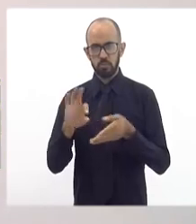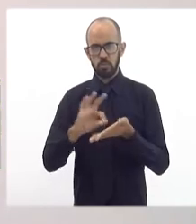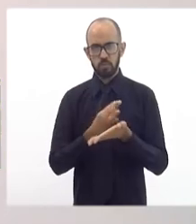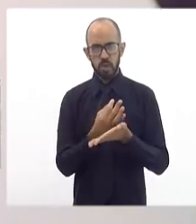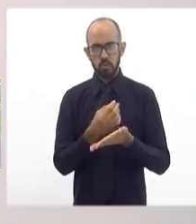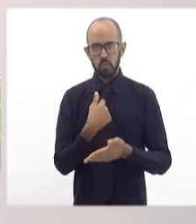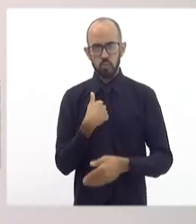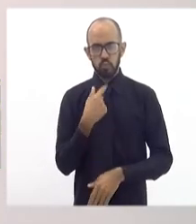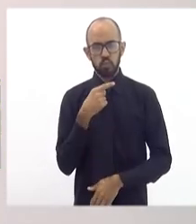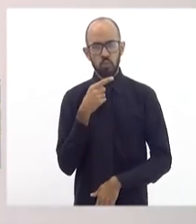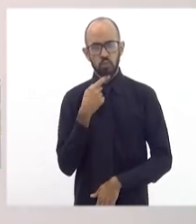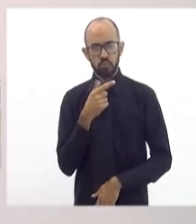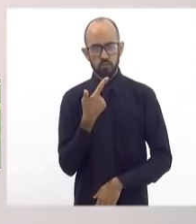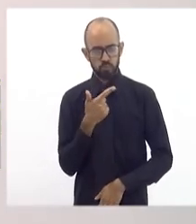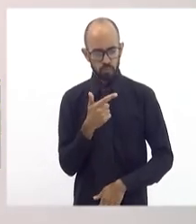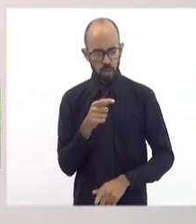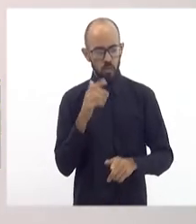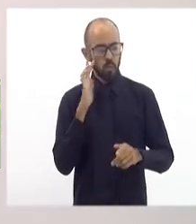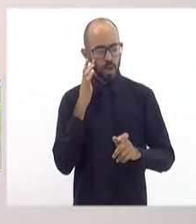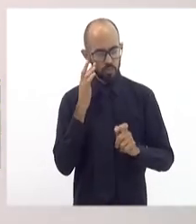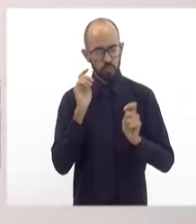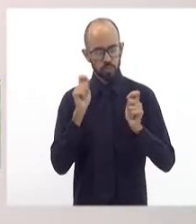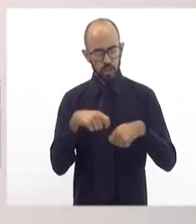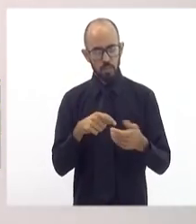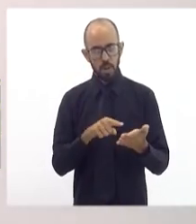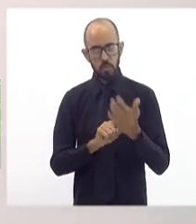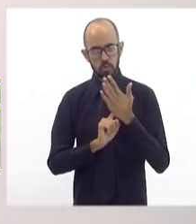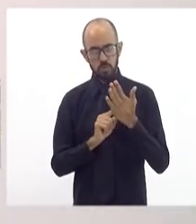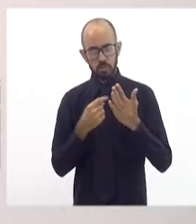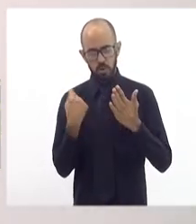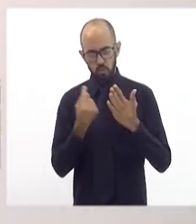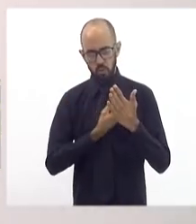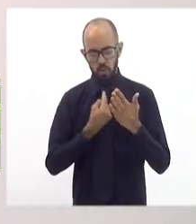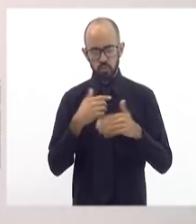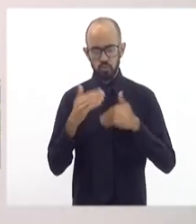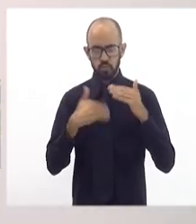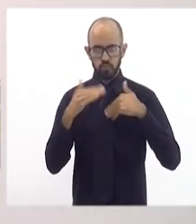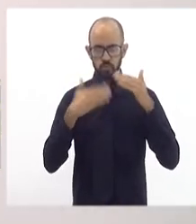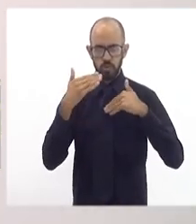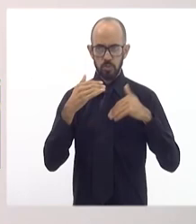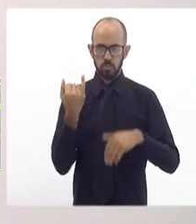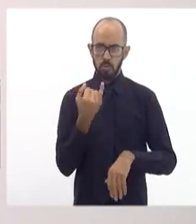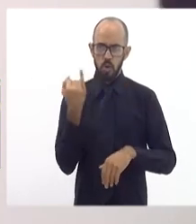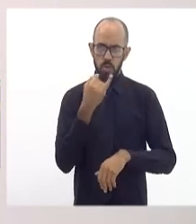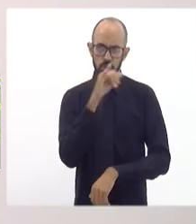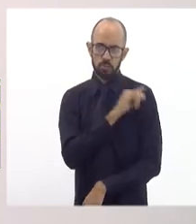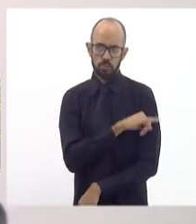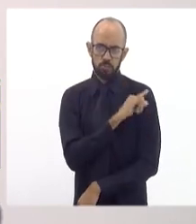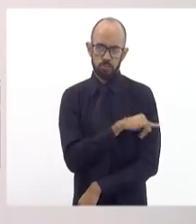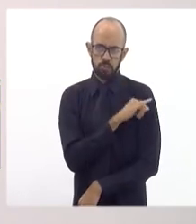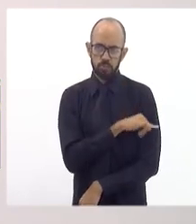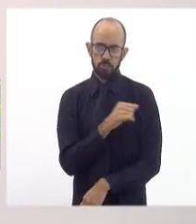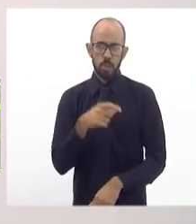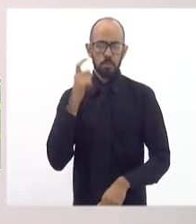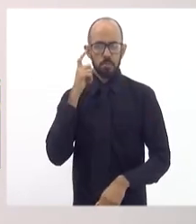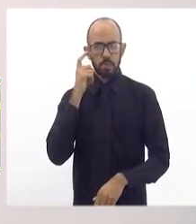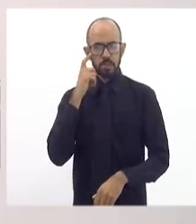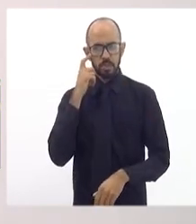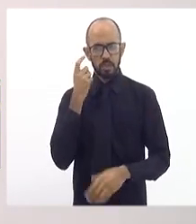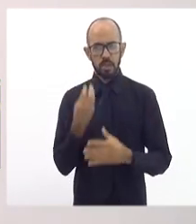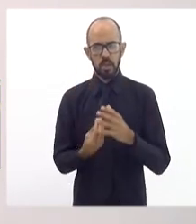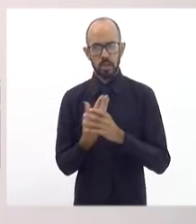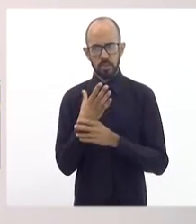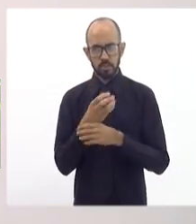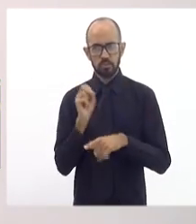nos mostrar é todo desenvolvimento que vai gerar isso eu acho que é importante para o Rio de Janeiro pensando do lado econômico a geração